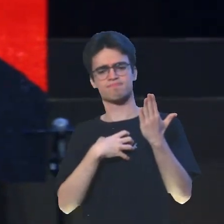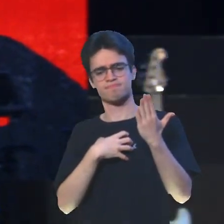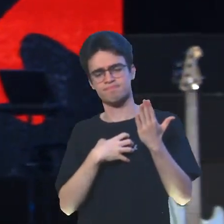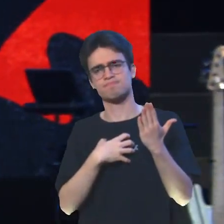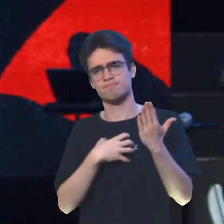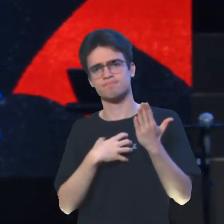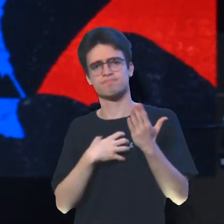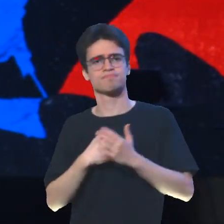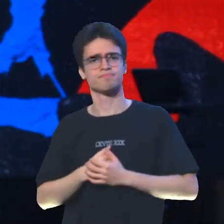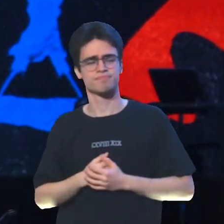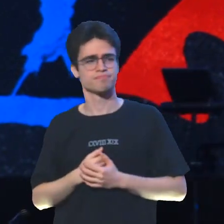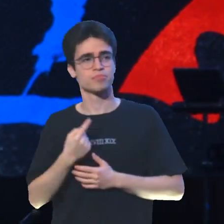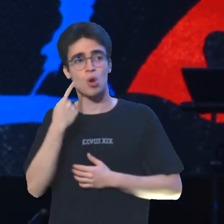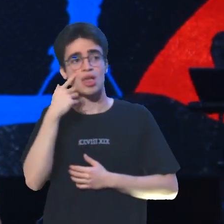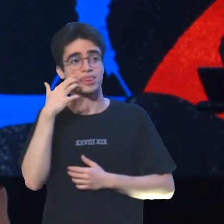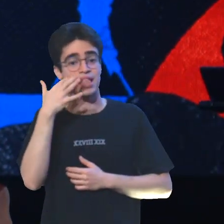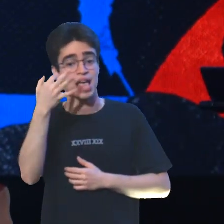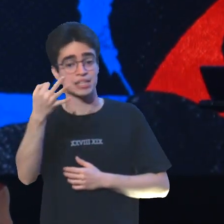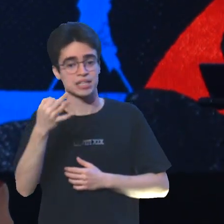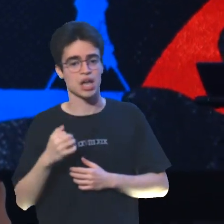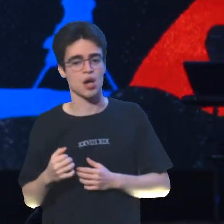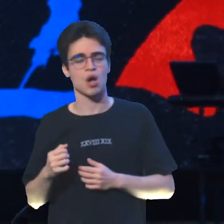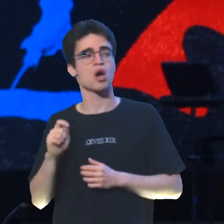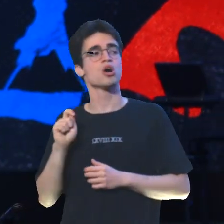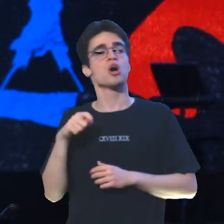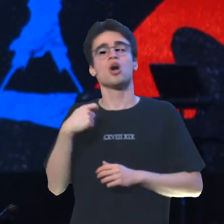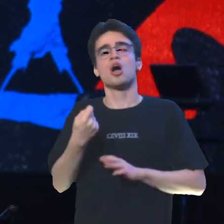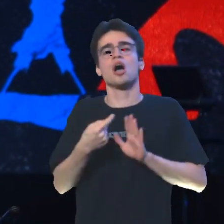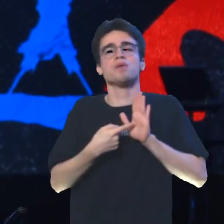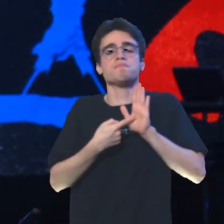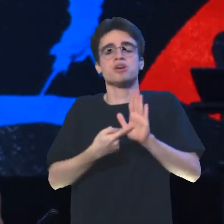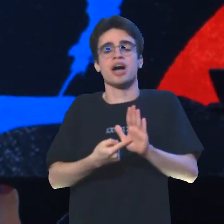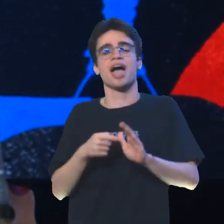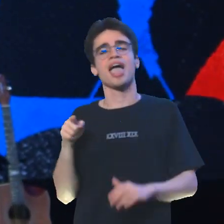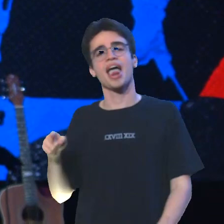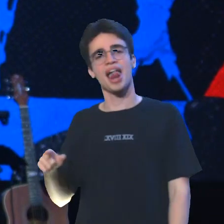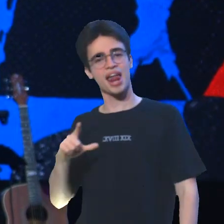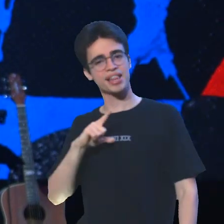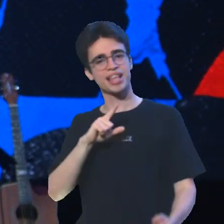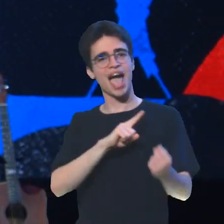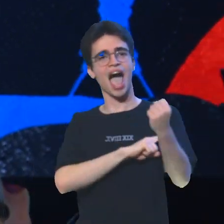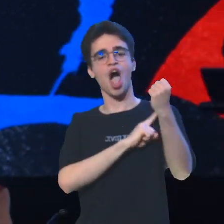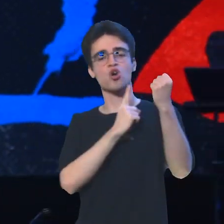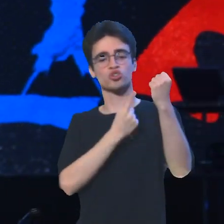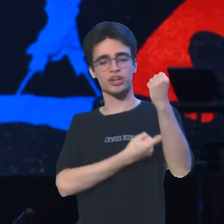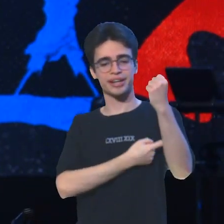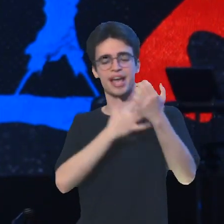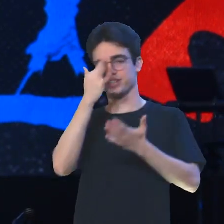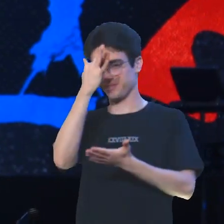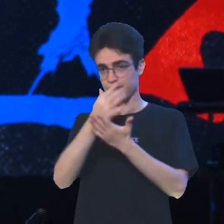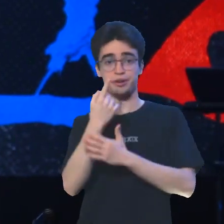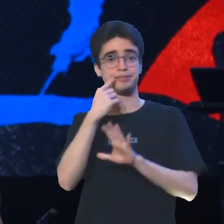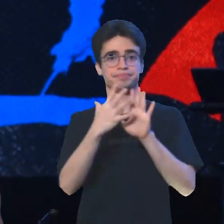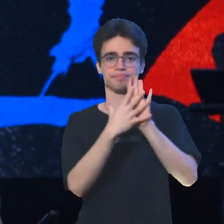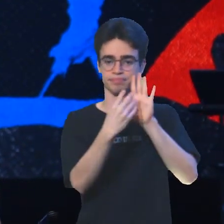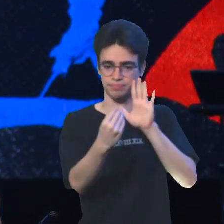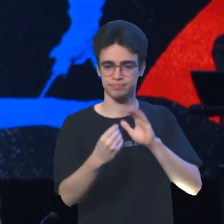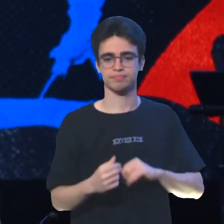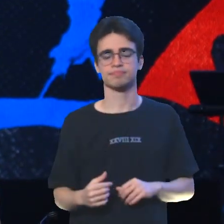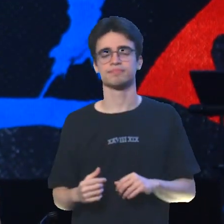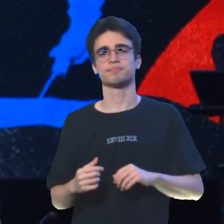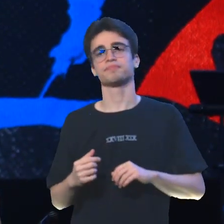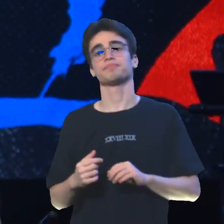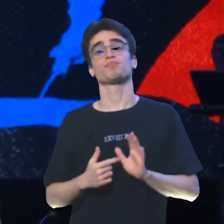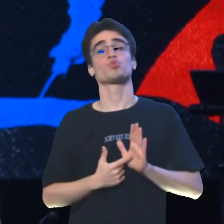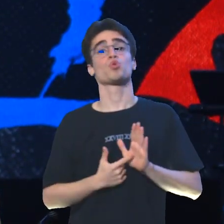se você está anotando, presta atenção, é o sinal de autoridade e fé. Repete comigo, o sinal,